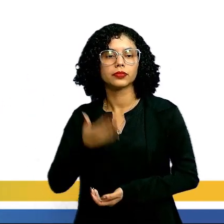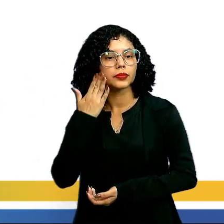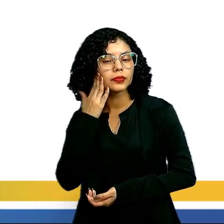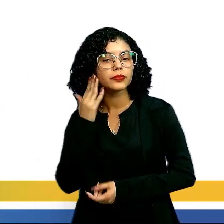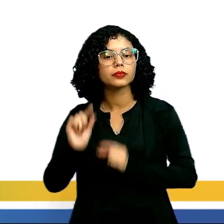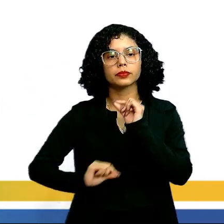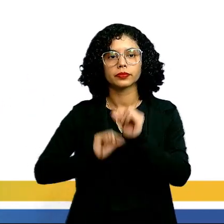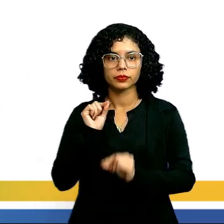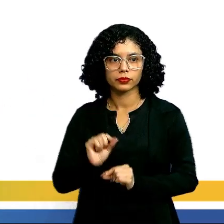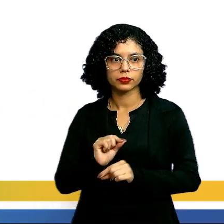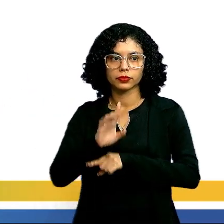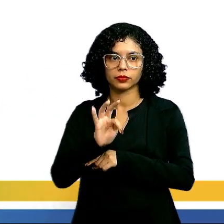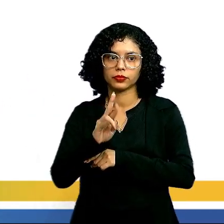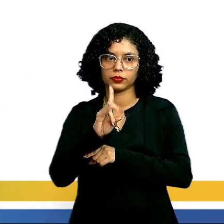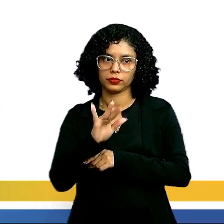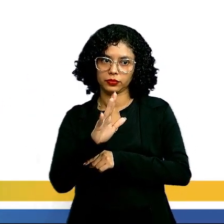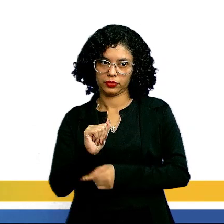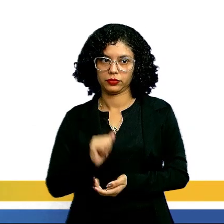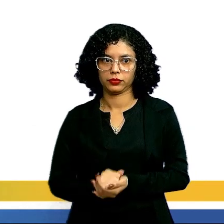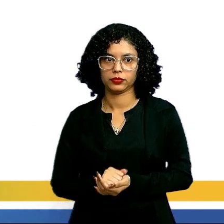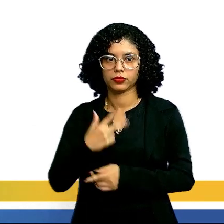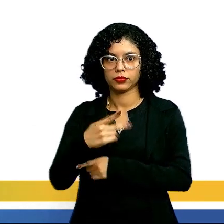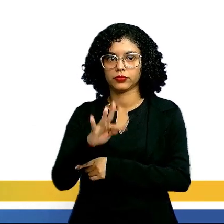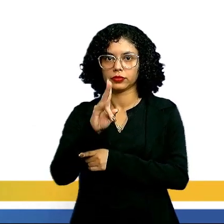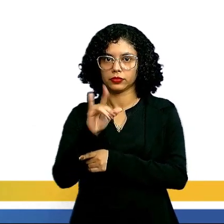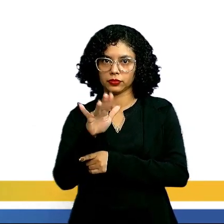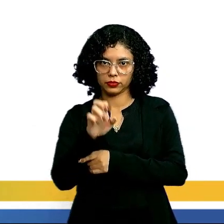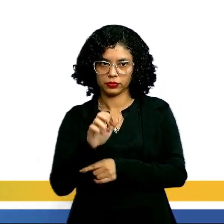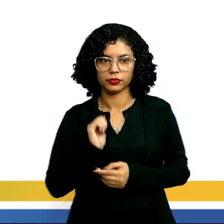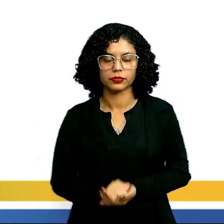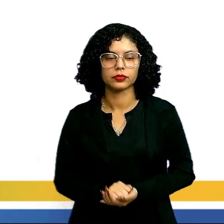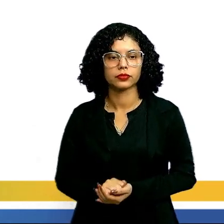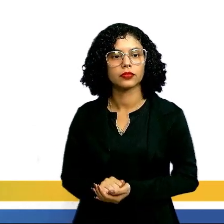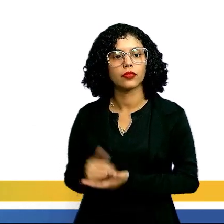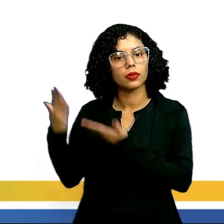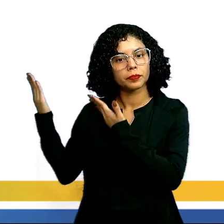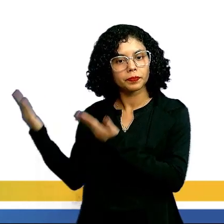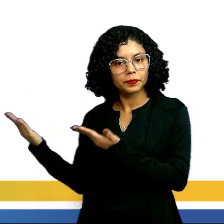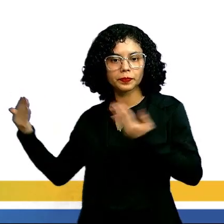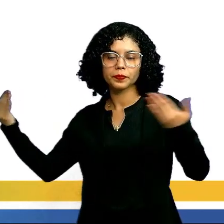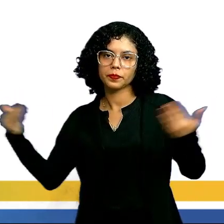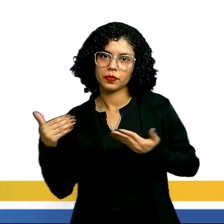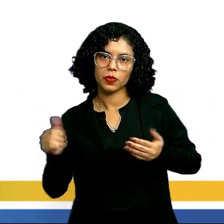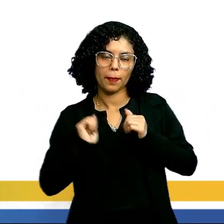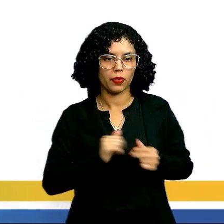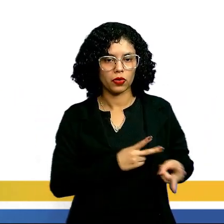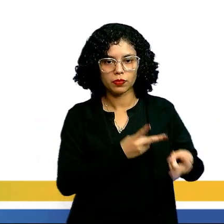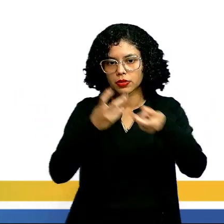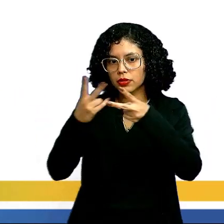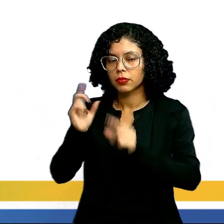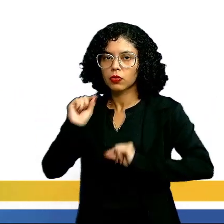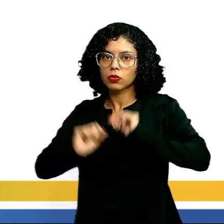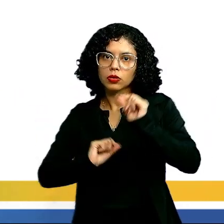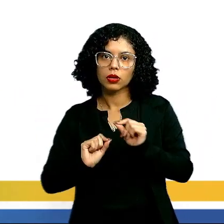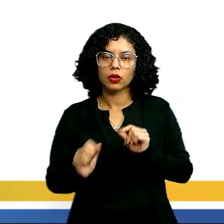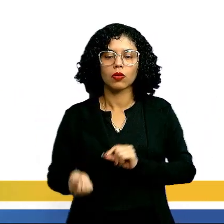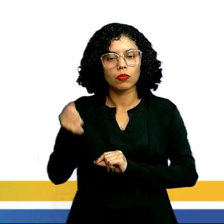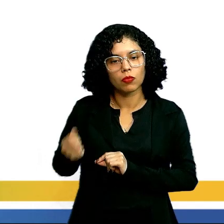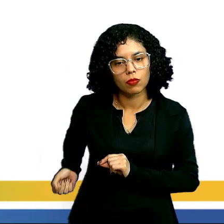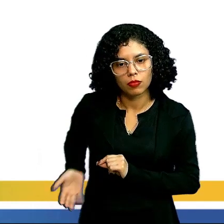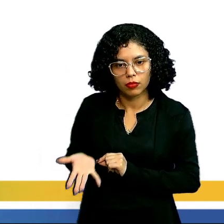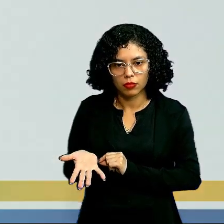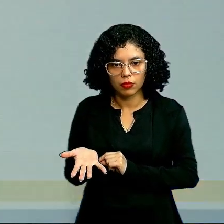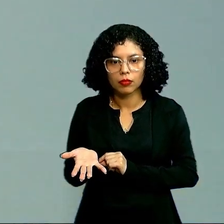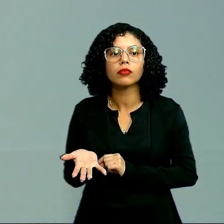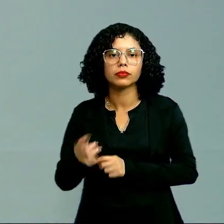Entenda o que é estatística e probabilidade. Nesse momento, vocês podem observar os dados, tá?